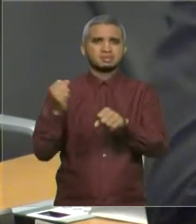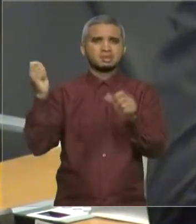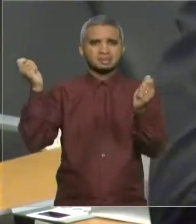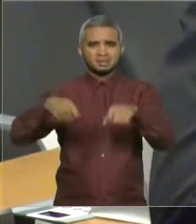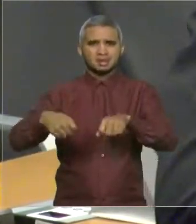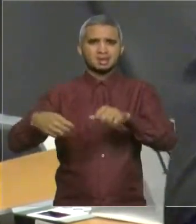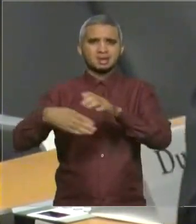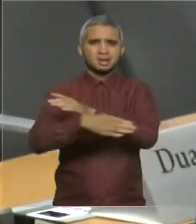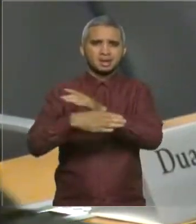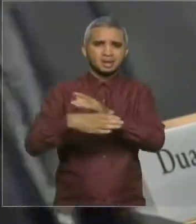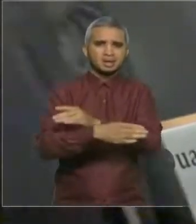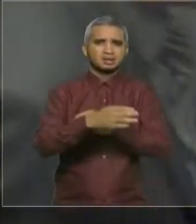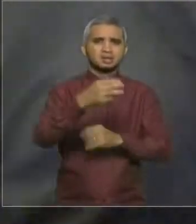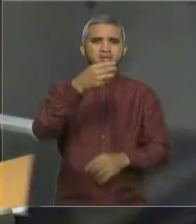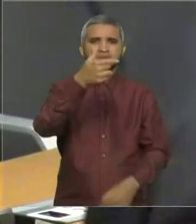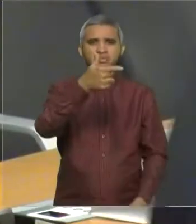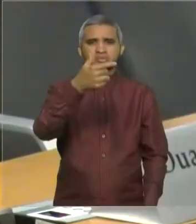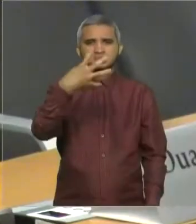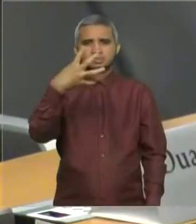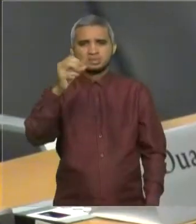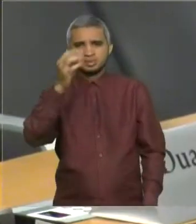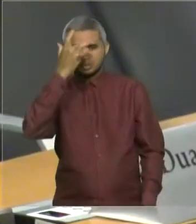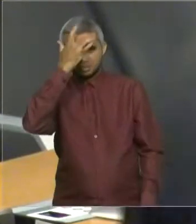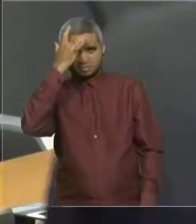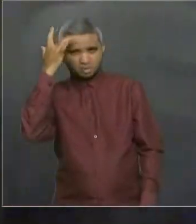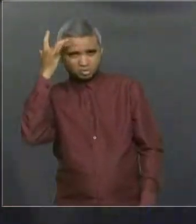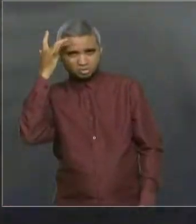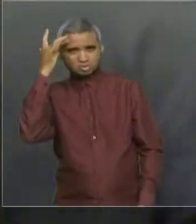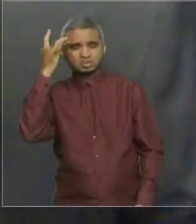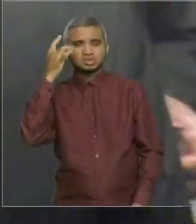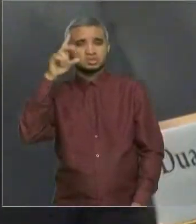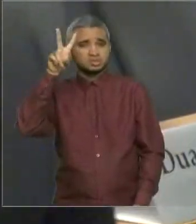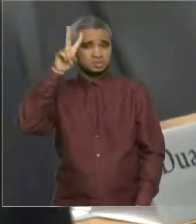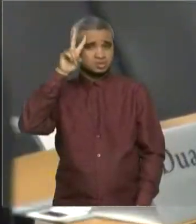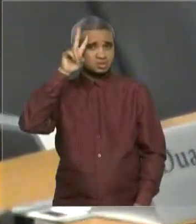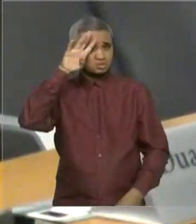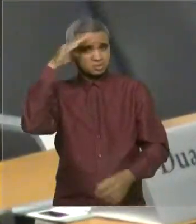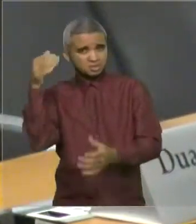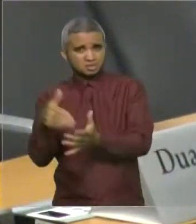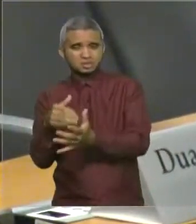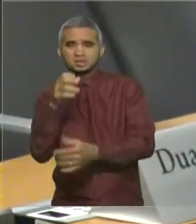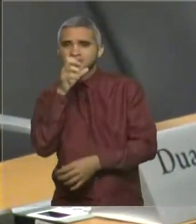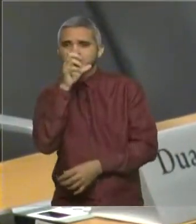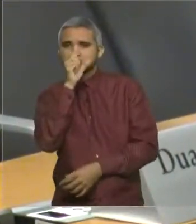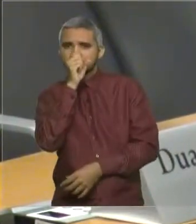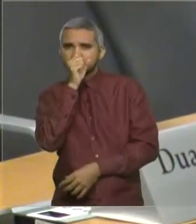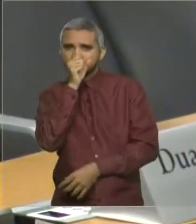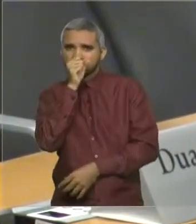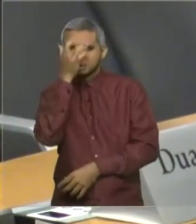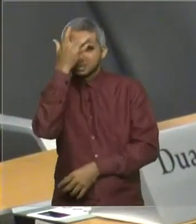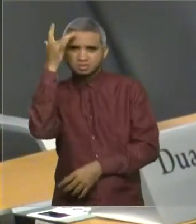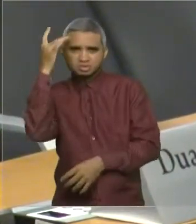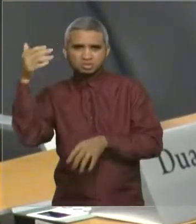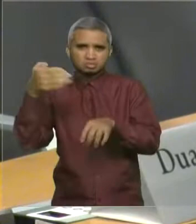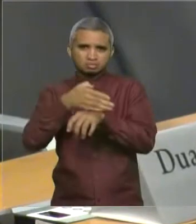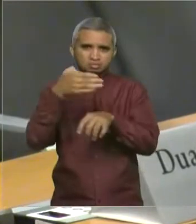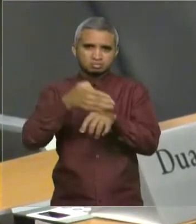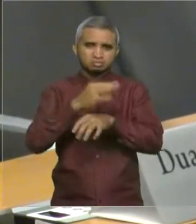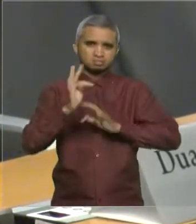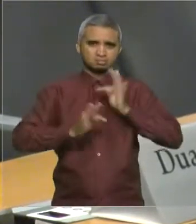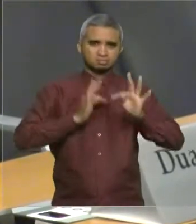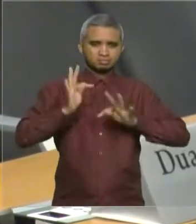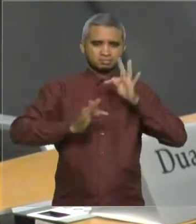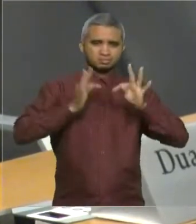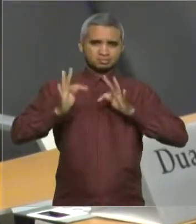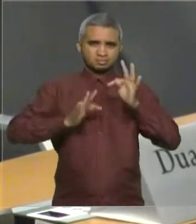por mês em 3 turnos de segunda a sábado. Mas é a manutenção. Não é apenas essa inauguração